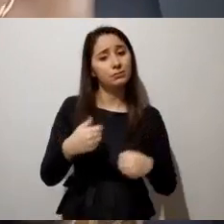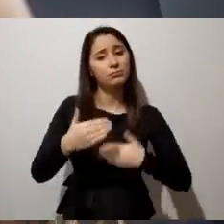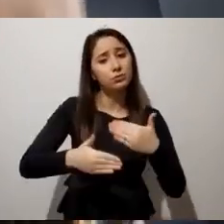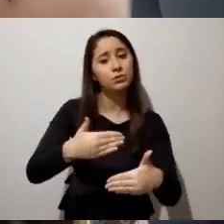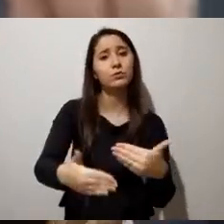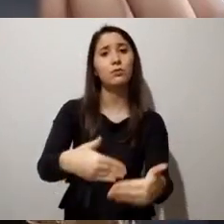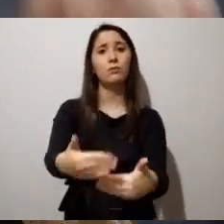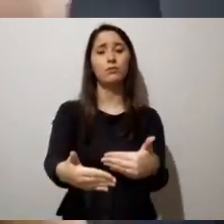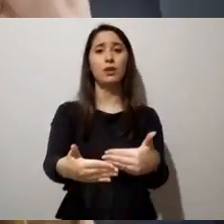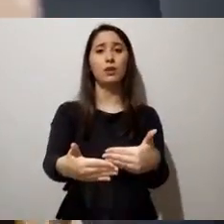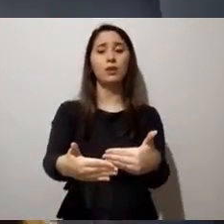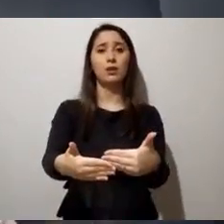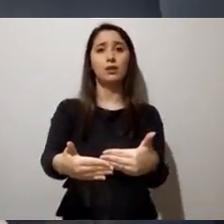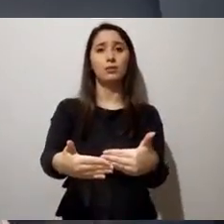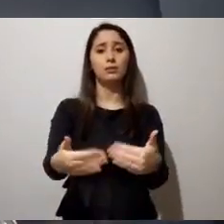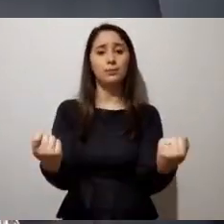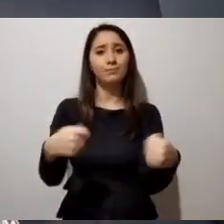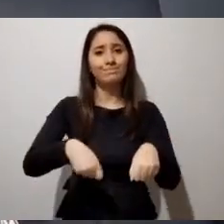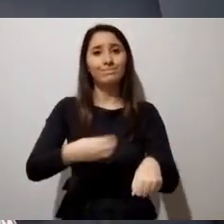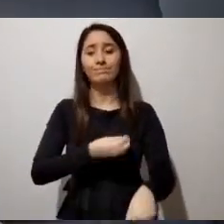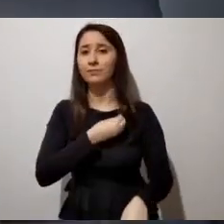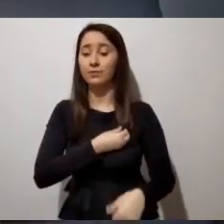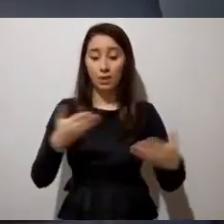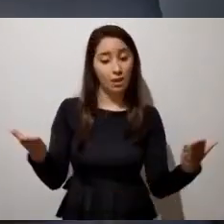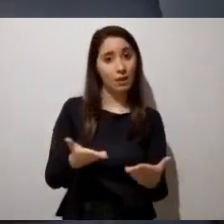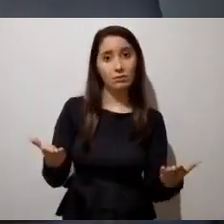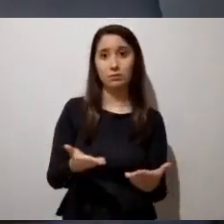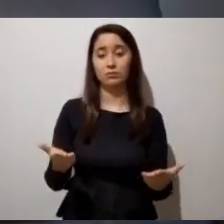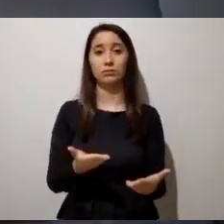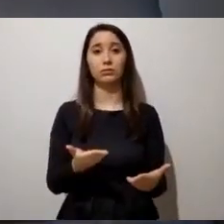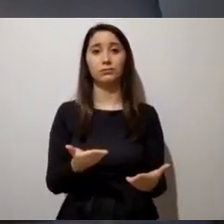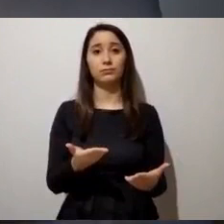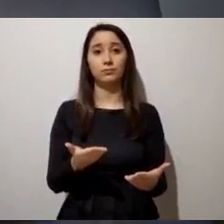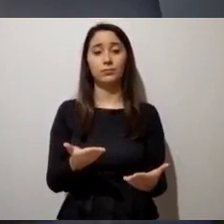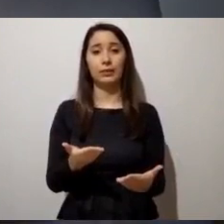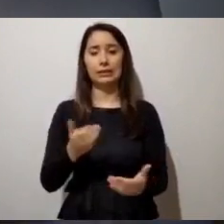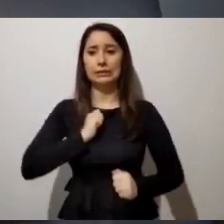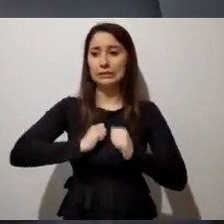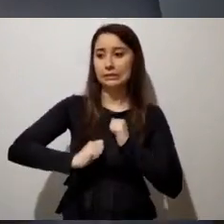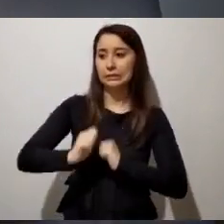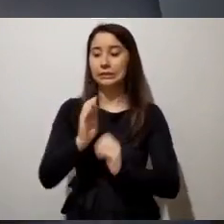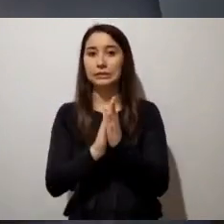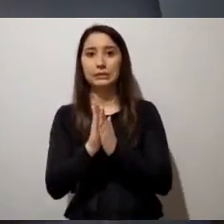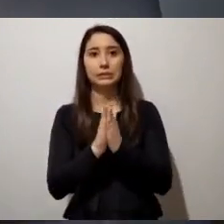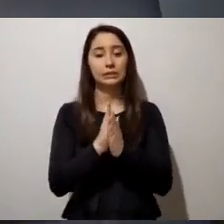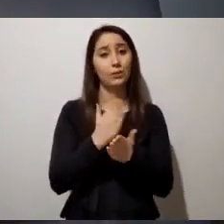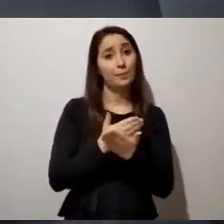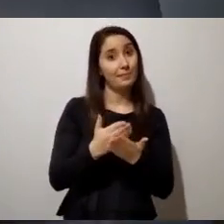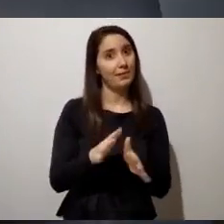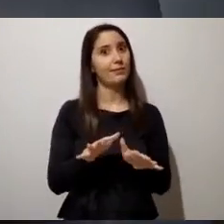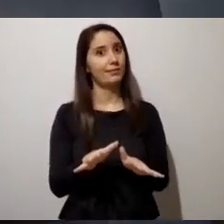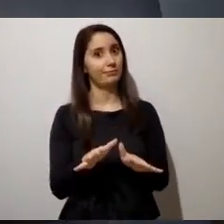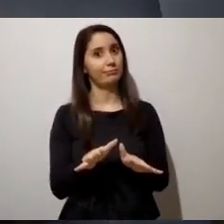a capacidade de viver no presente. A ansiedade, ela surge exatamente por isso, por causa